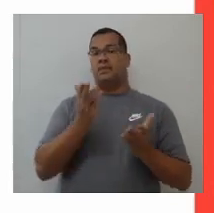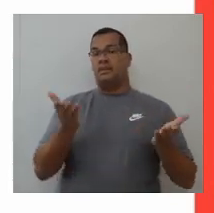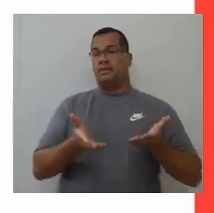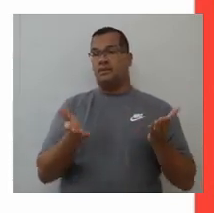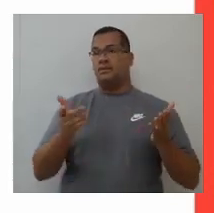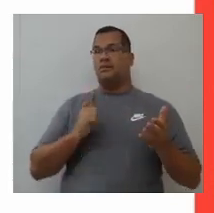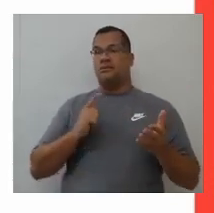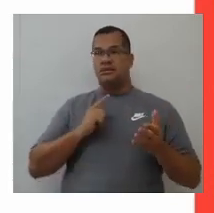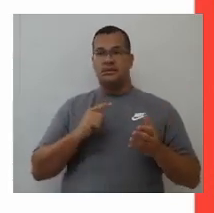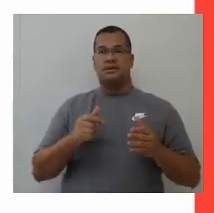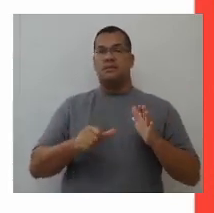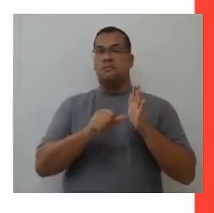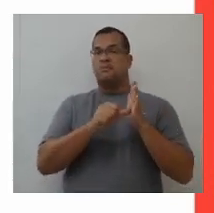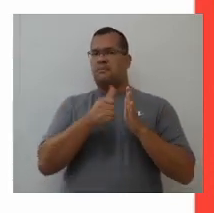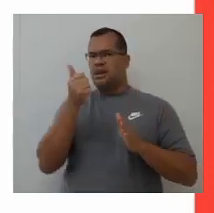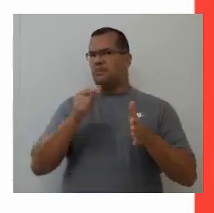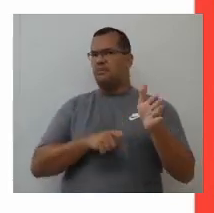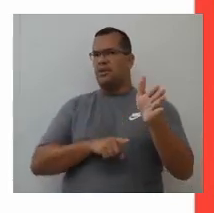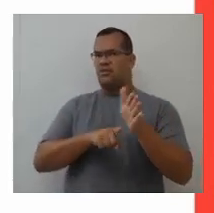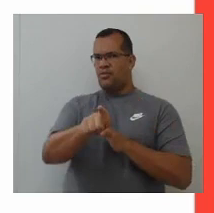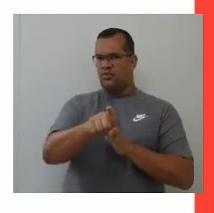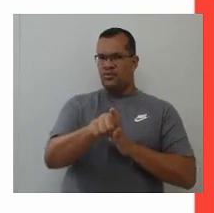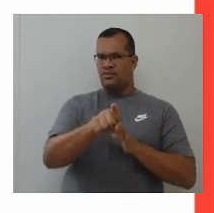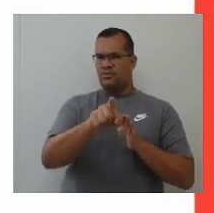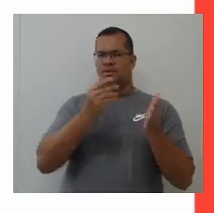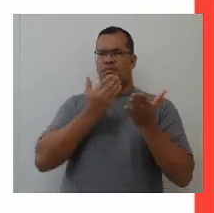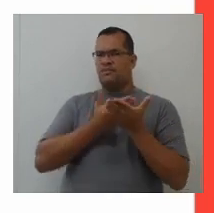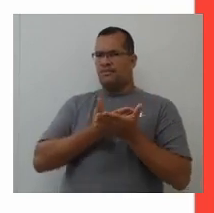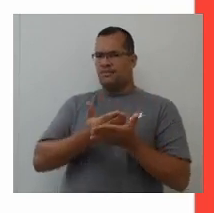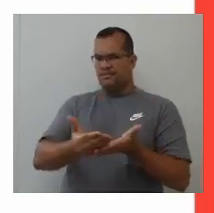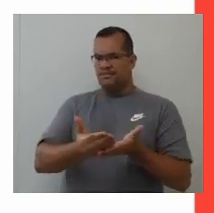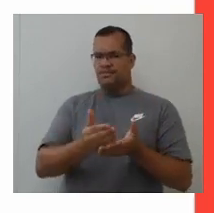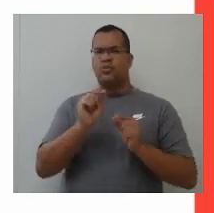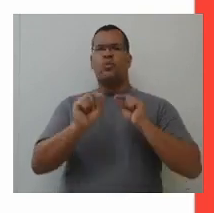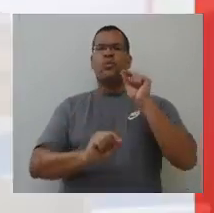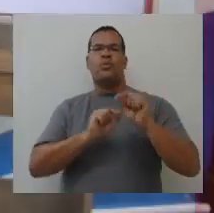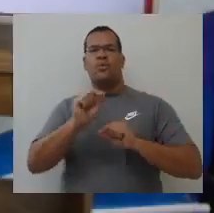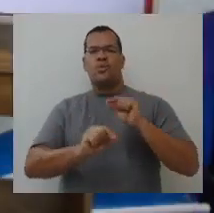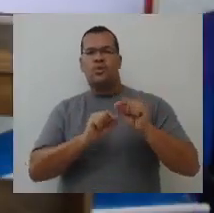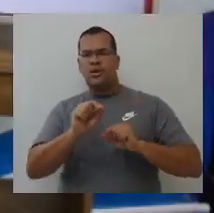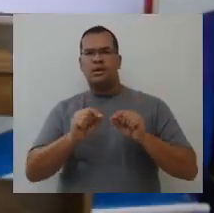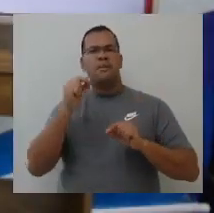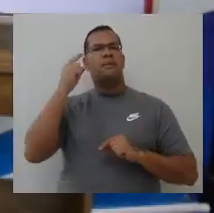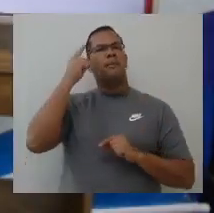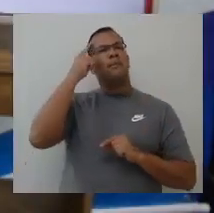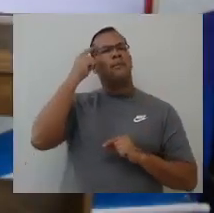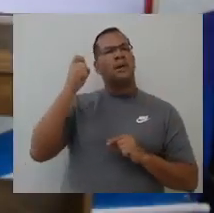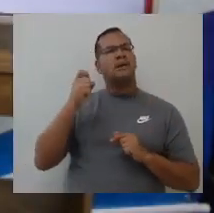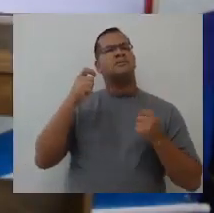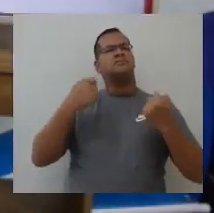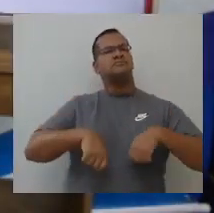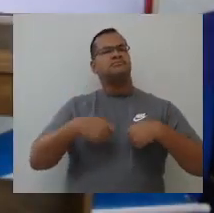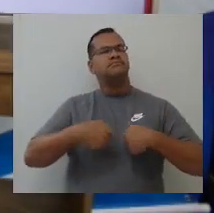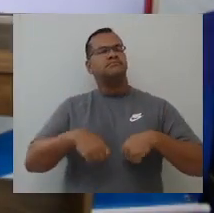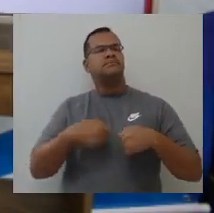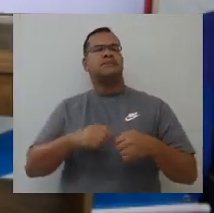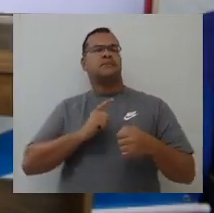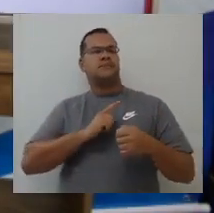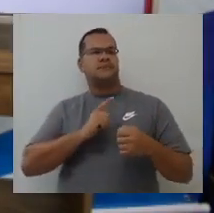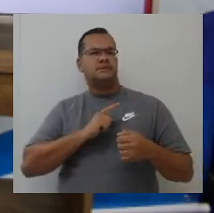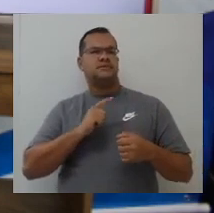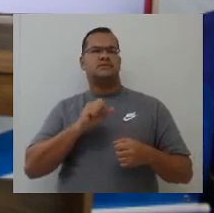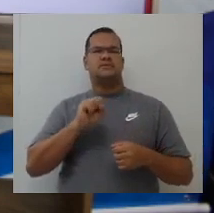aqui a primeira pergunta inicial. O que é e para que eu devo utilizar o